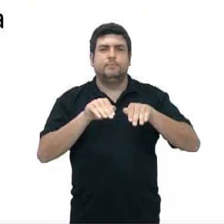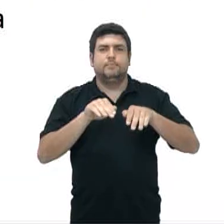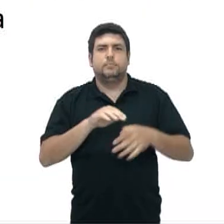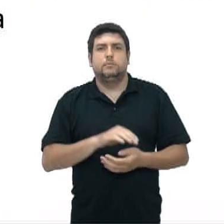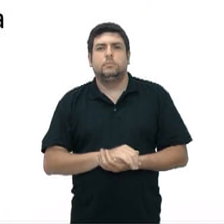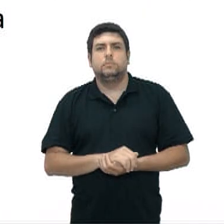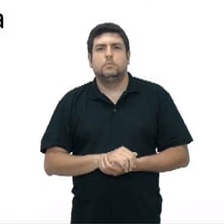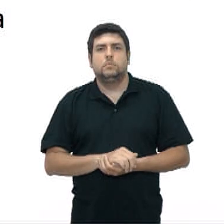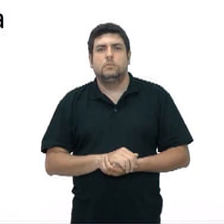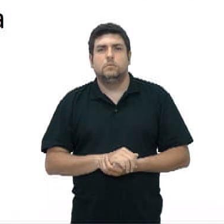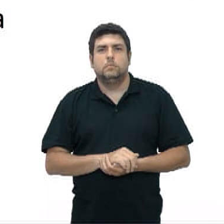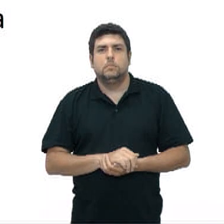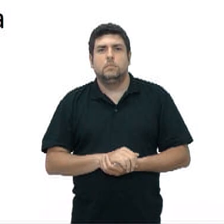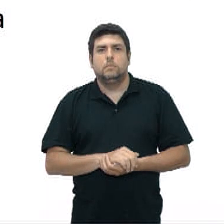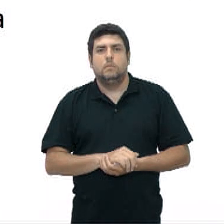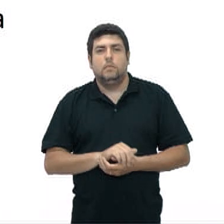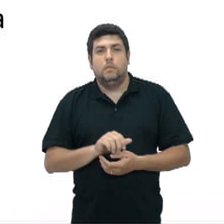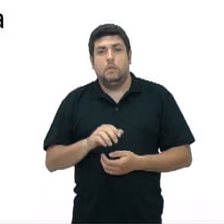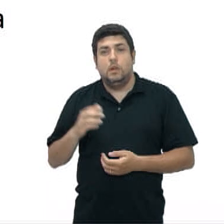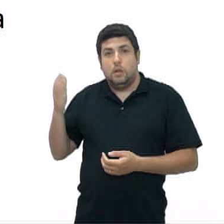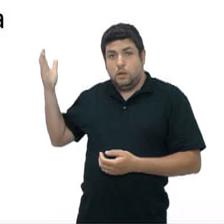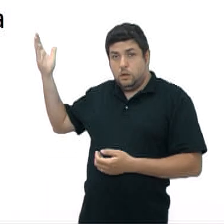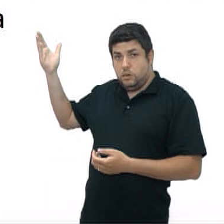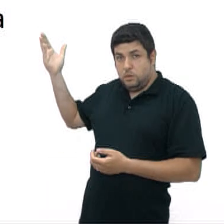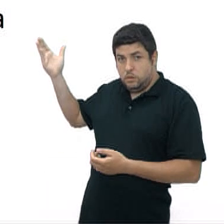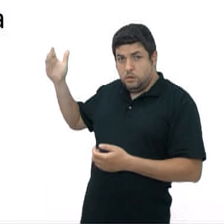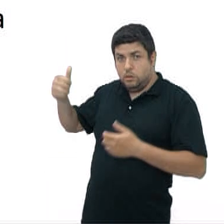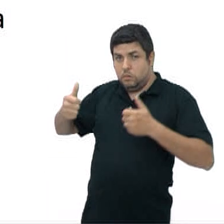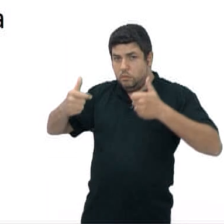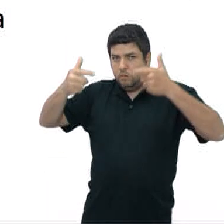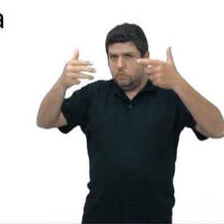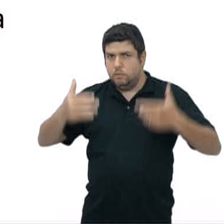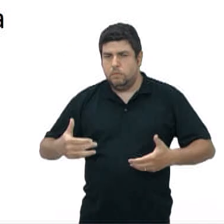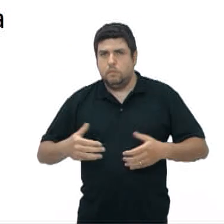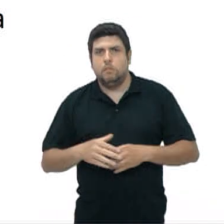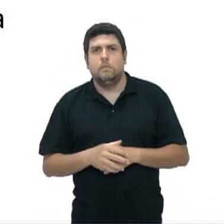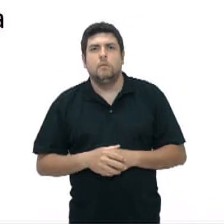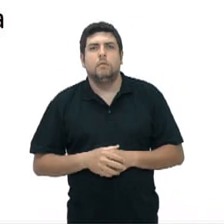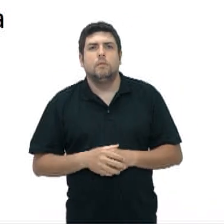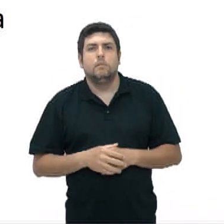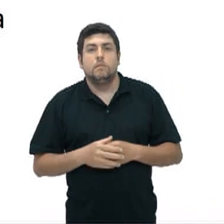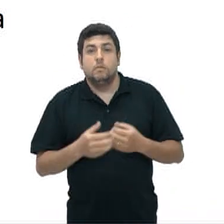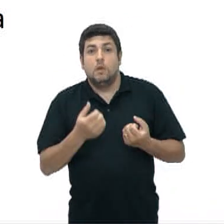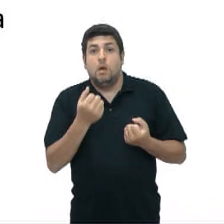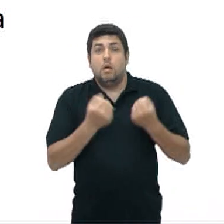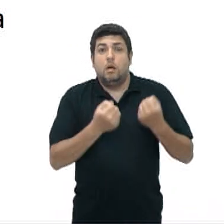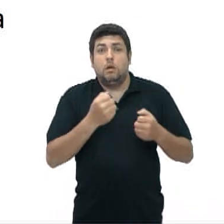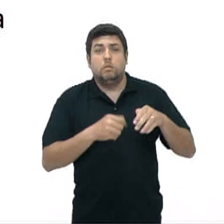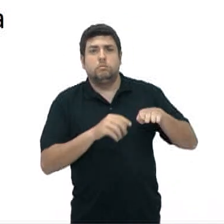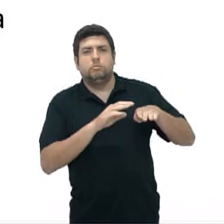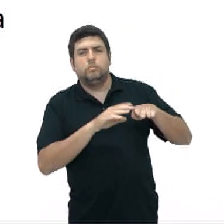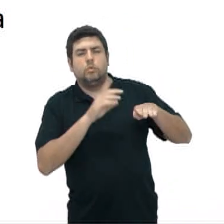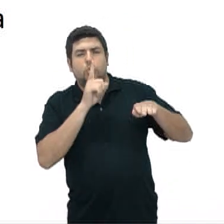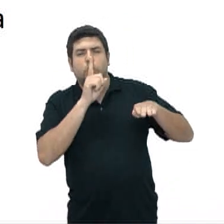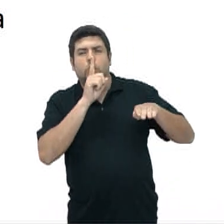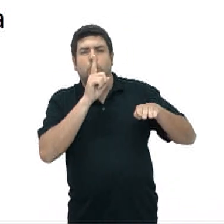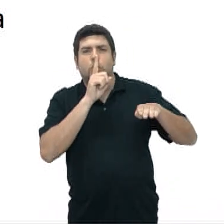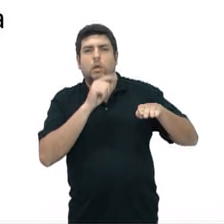seguinte: quando o carro está em repouso, né, e acelera, os passageiros tendem a permanecer parados e